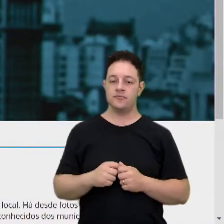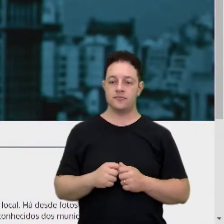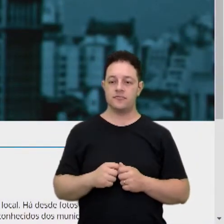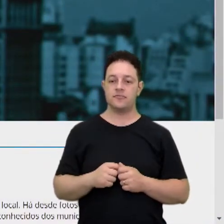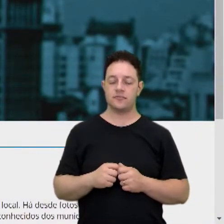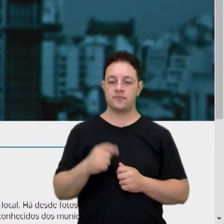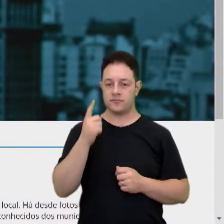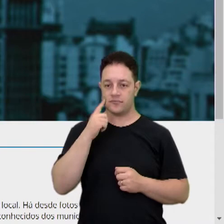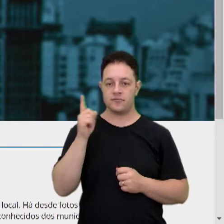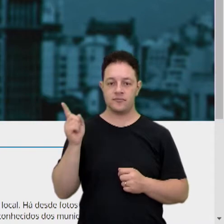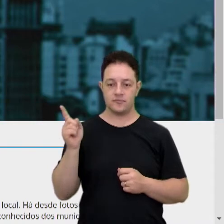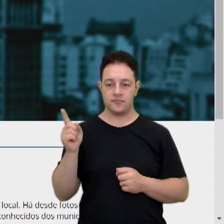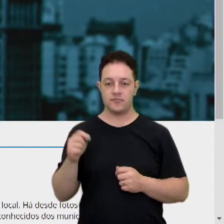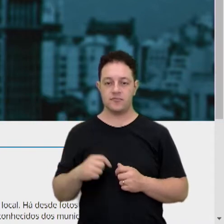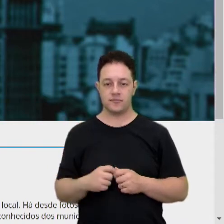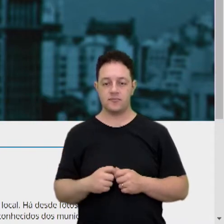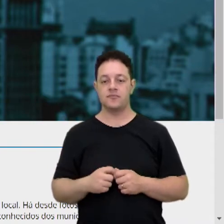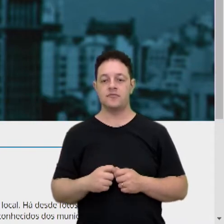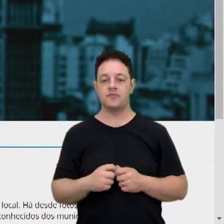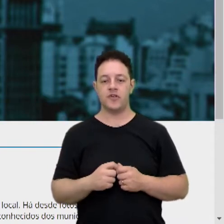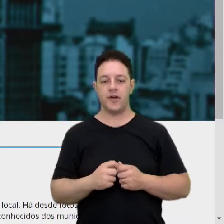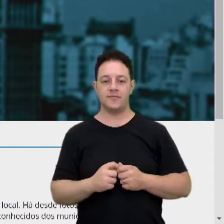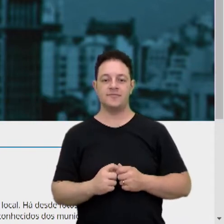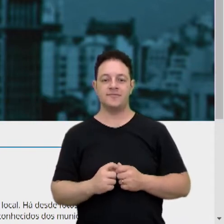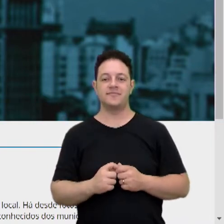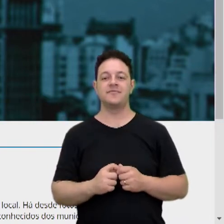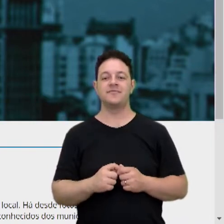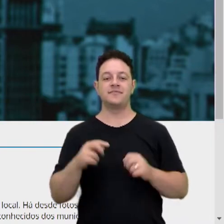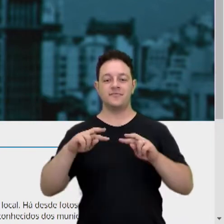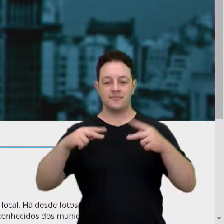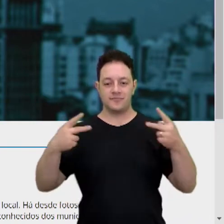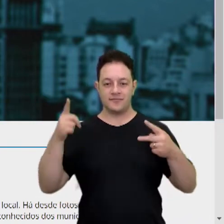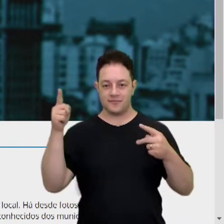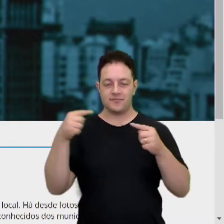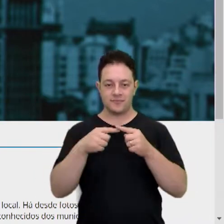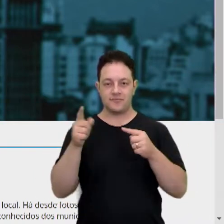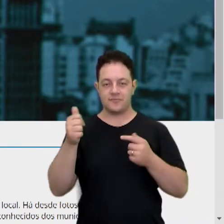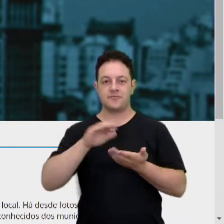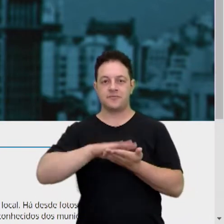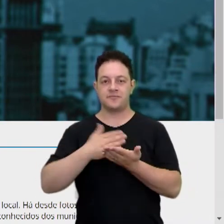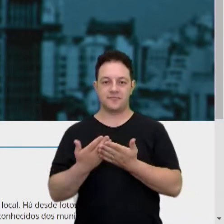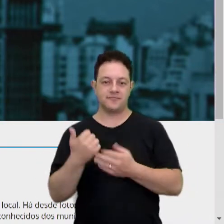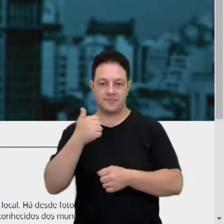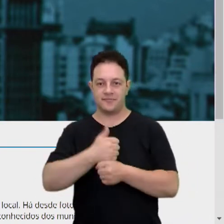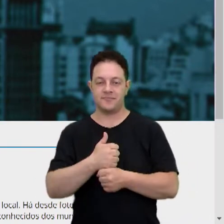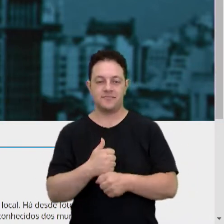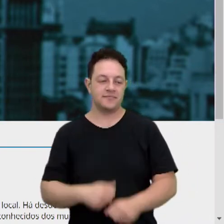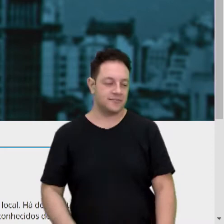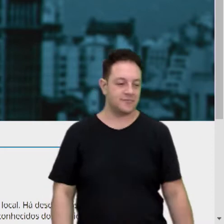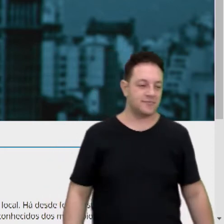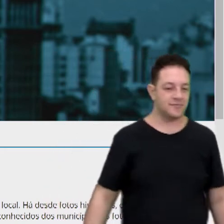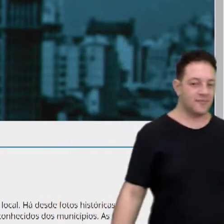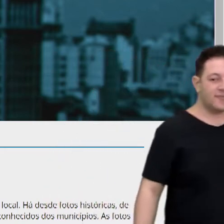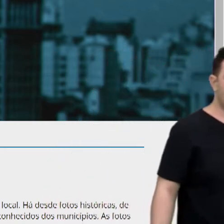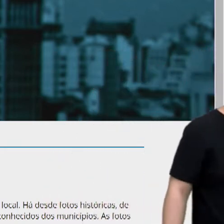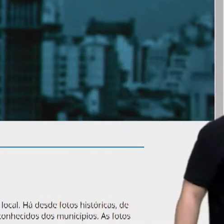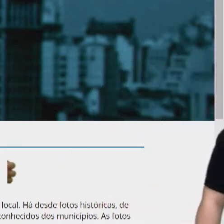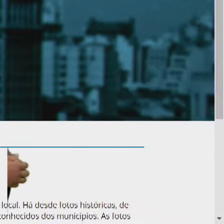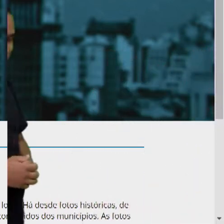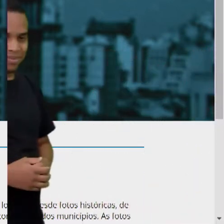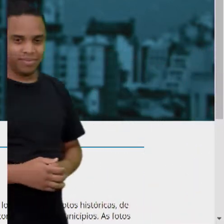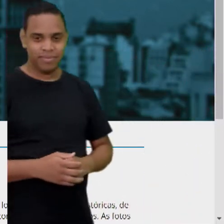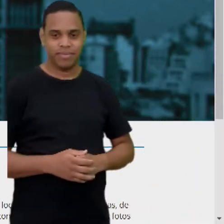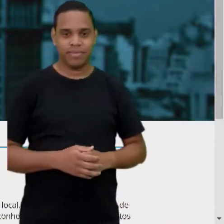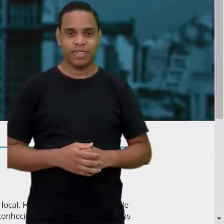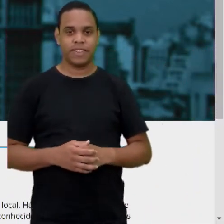com vocês neste link aí que ele está falando lá, né? Então essa parte eu já tinha colocado para vocês, né?